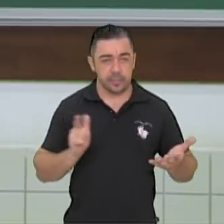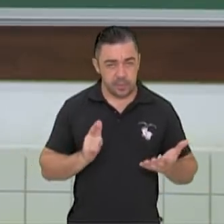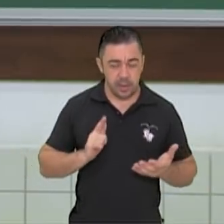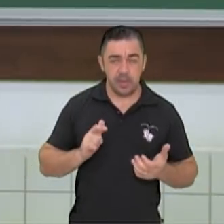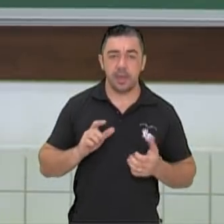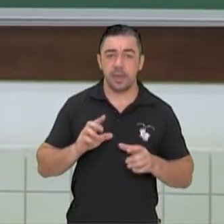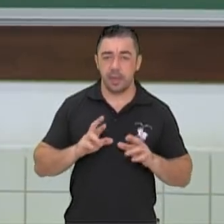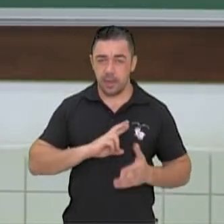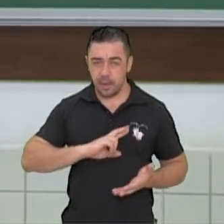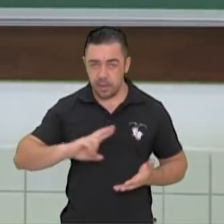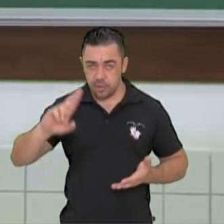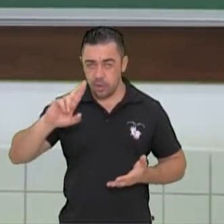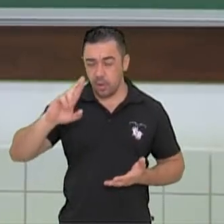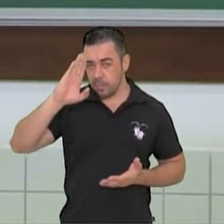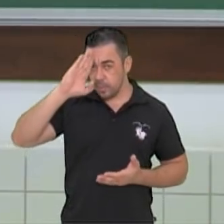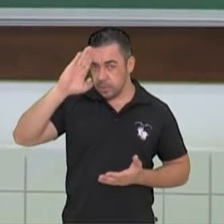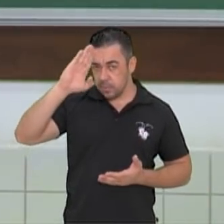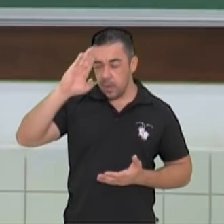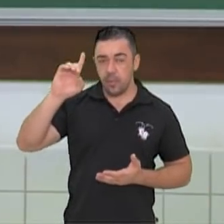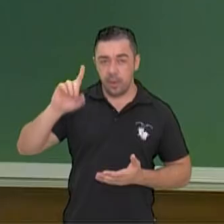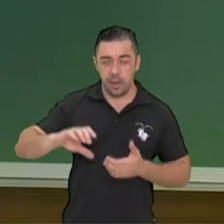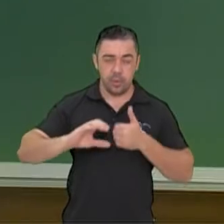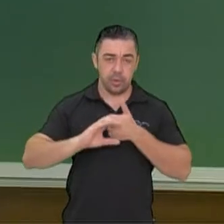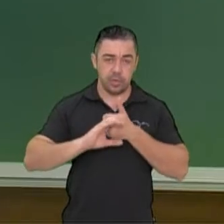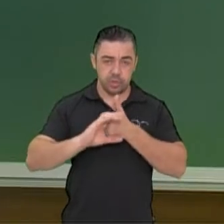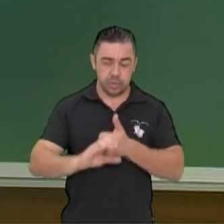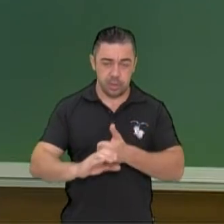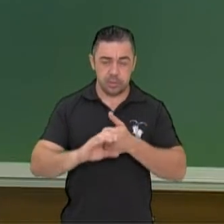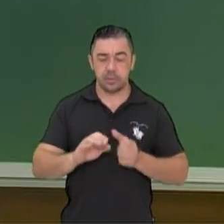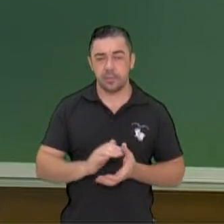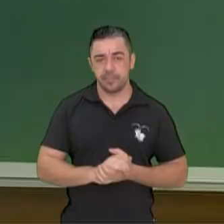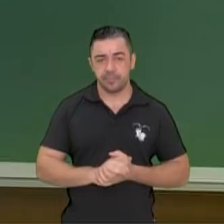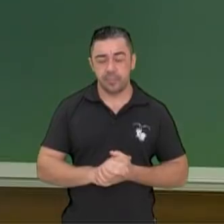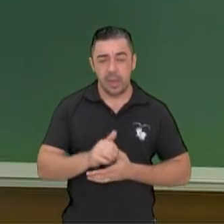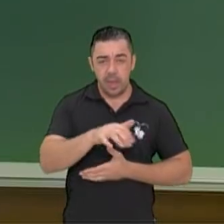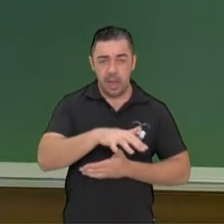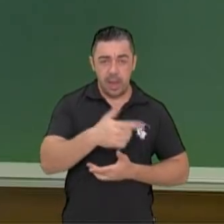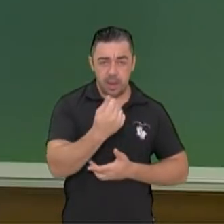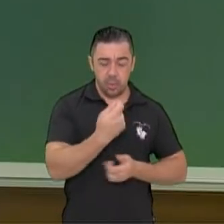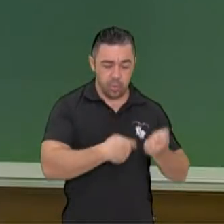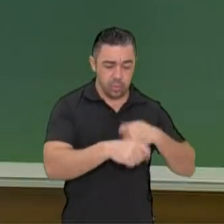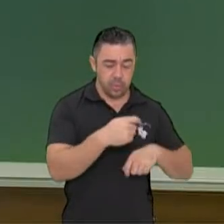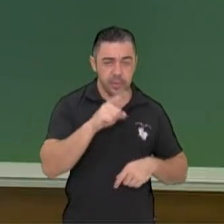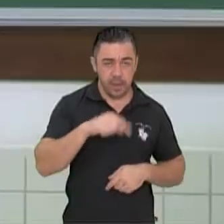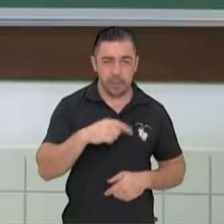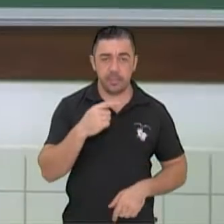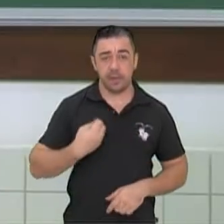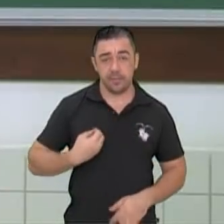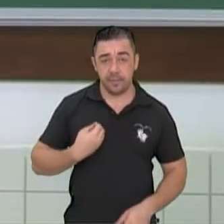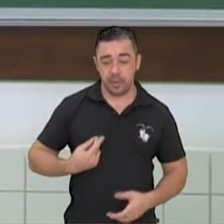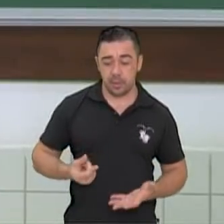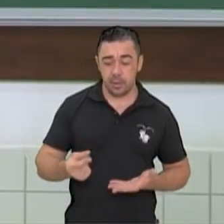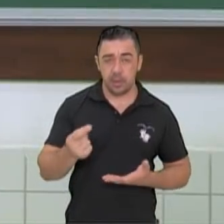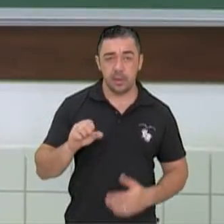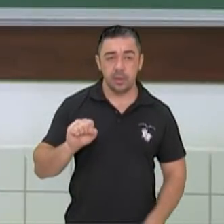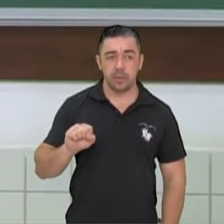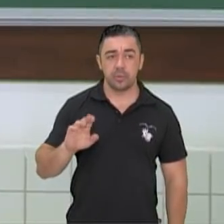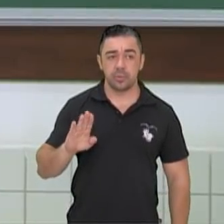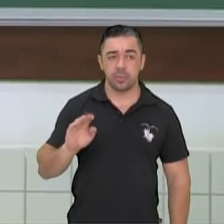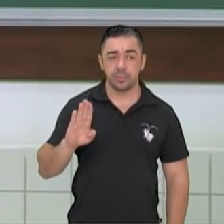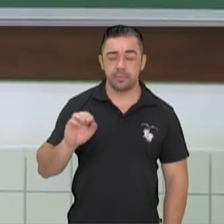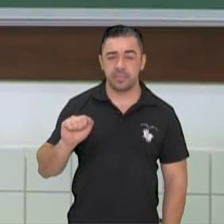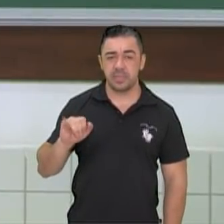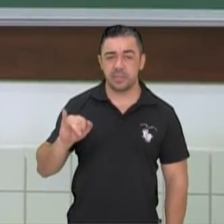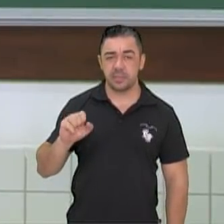como a religião principal dessa Europa medieval, produção econômica voltada para a subsistência. Isso é muito importante entender. O que é subsistência, galera, no sexto